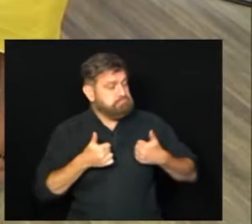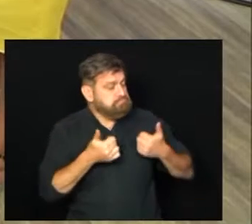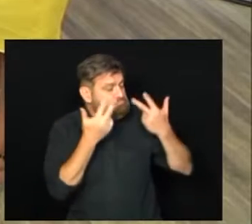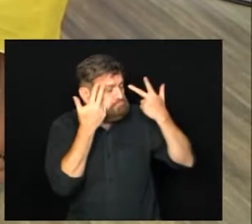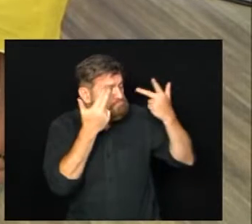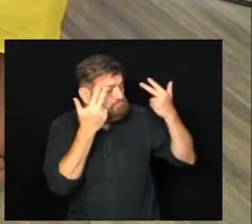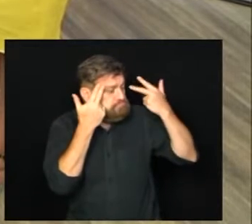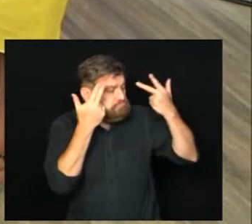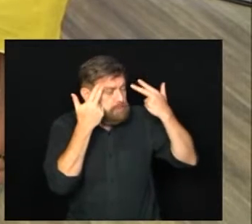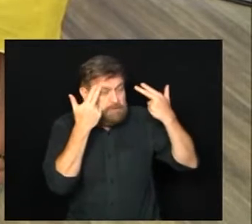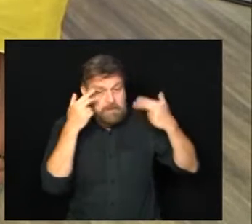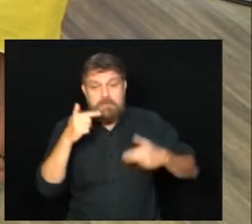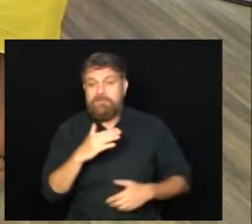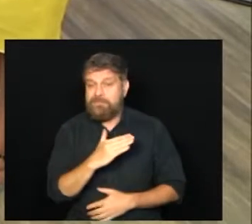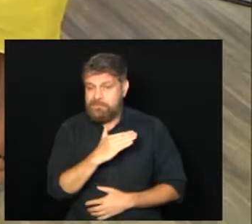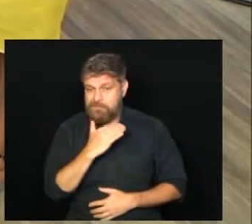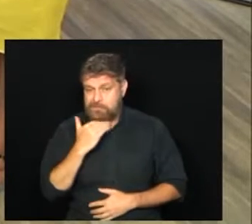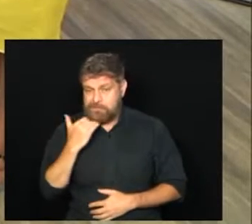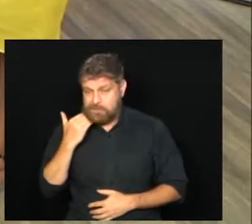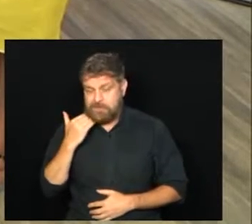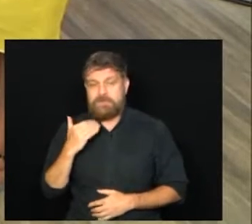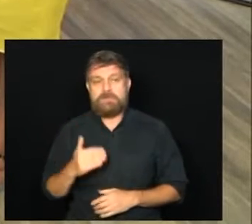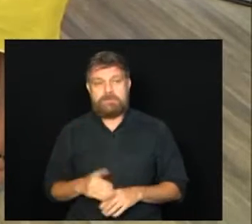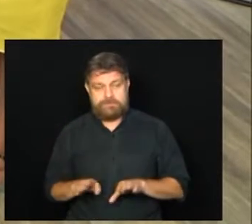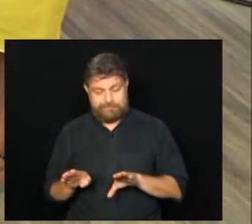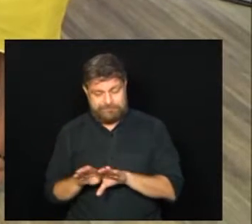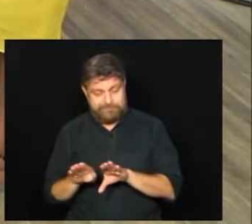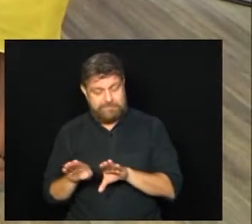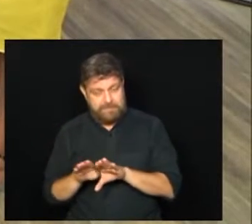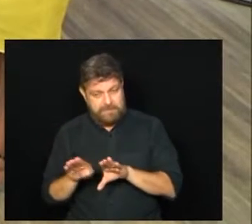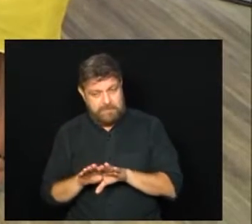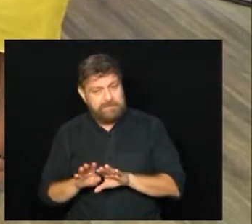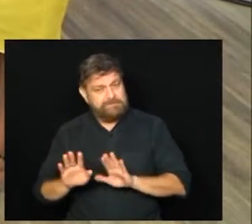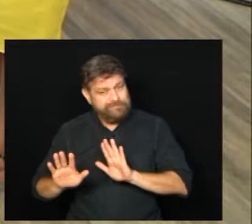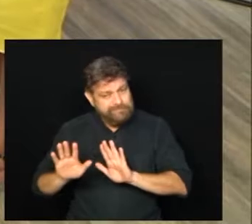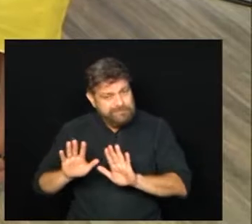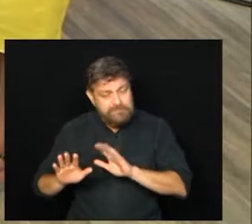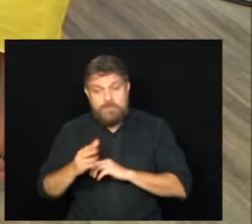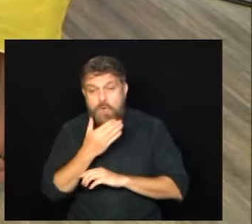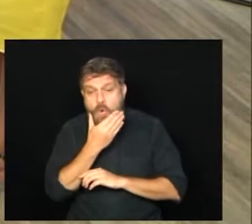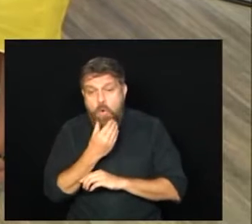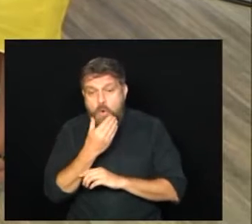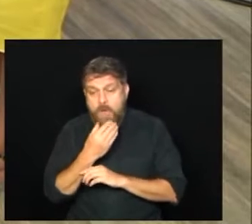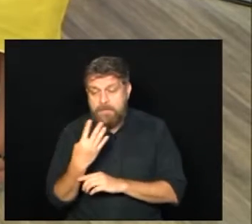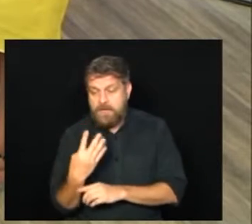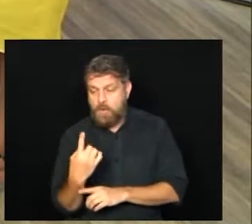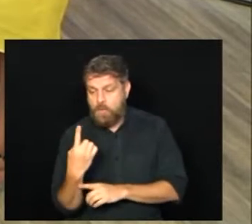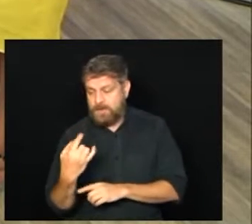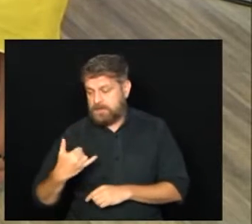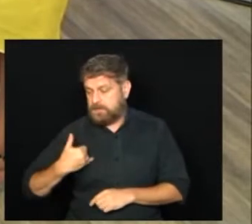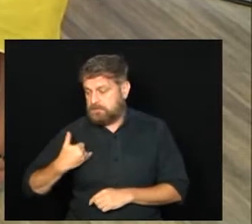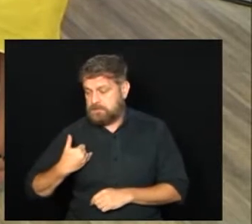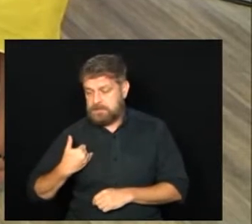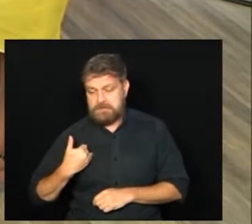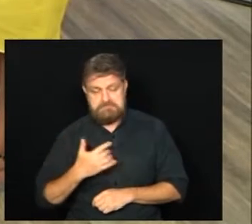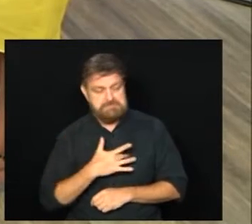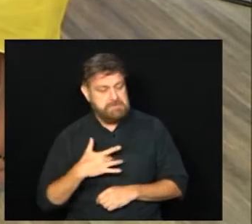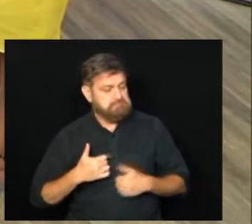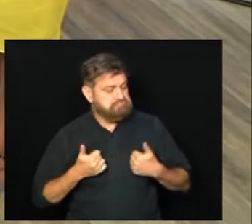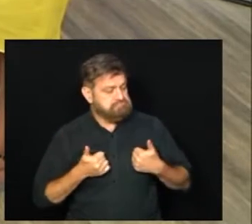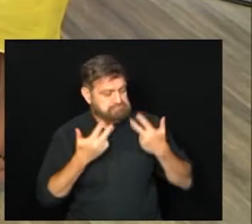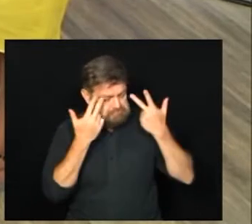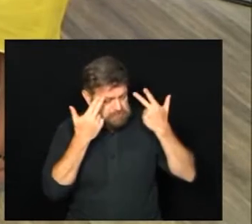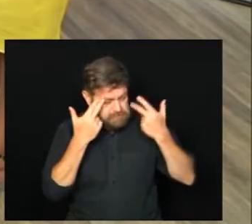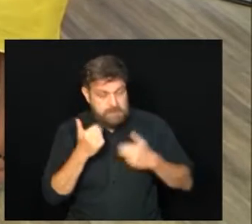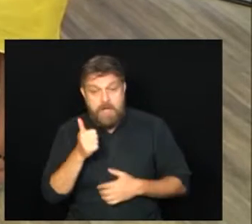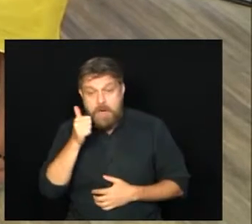portanto saudável e mesmo assim perdeu a vida para a Covid-19. Outro homem de 41 que também não tinha comorbidades, uma mulher